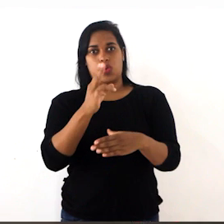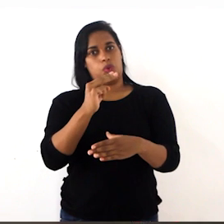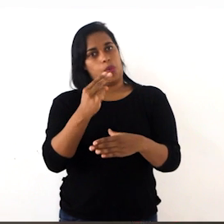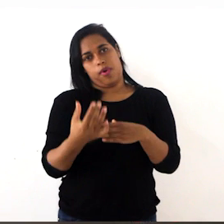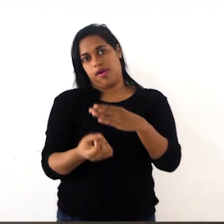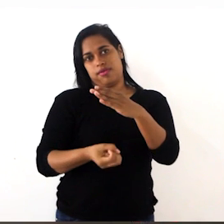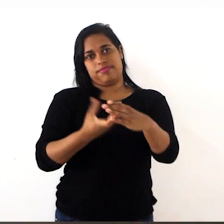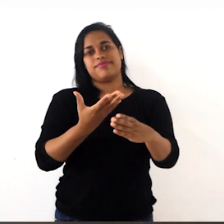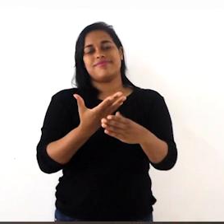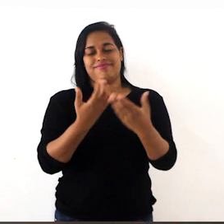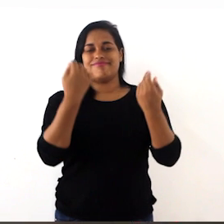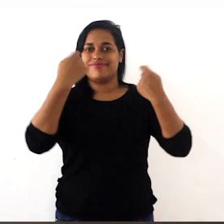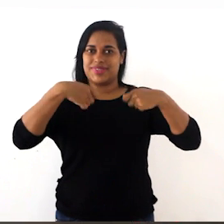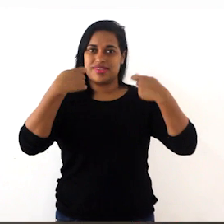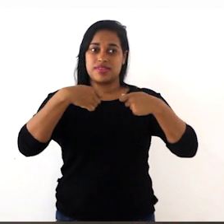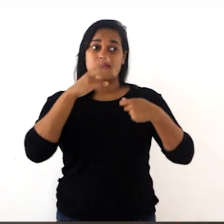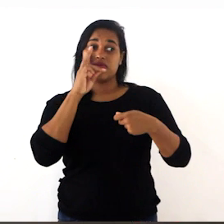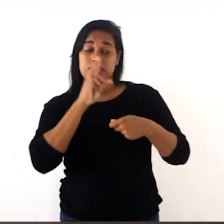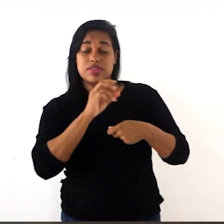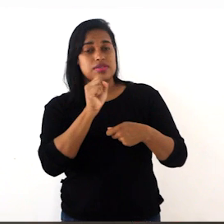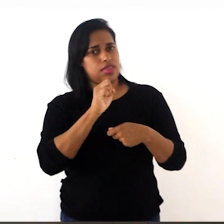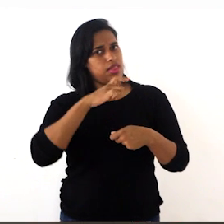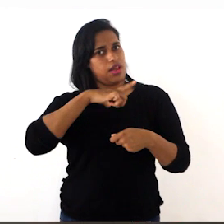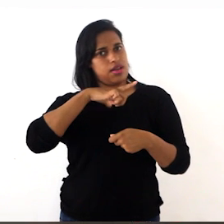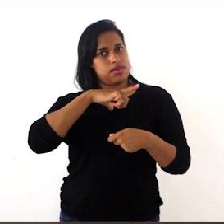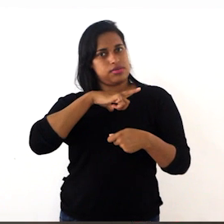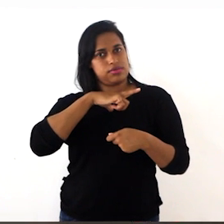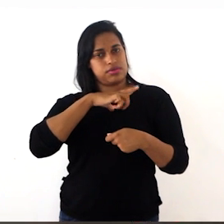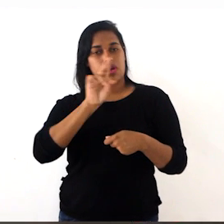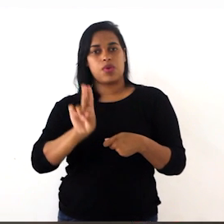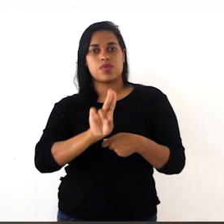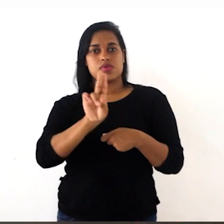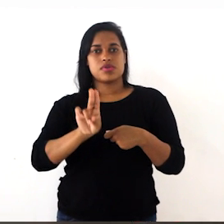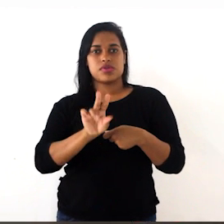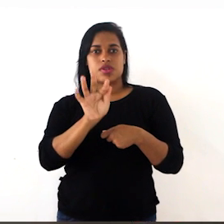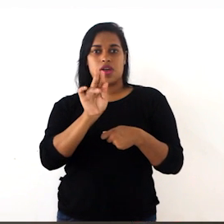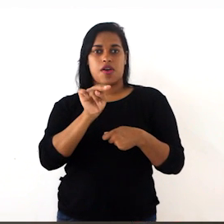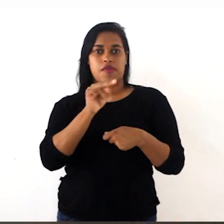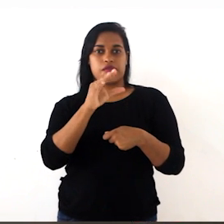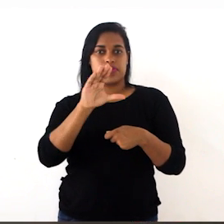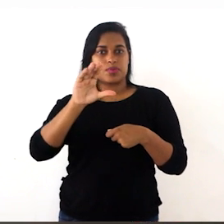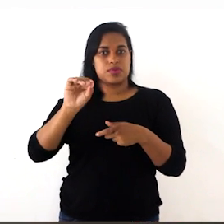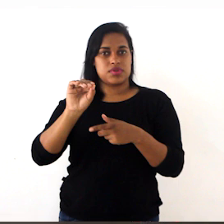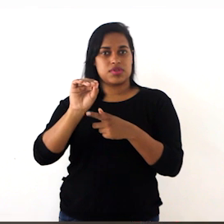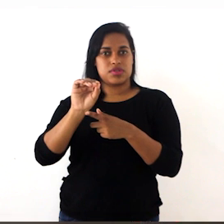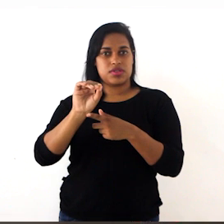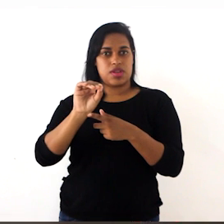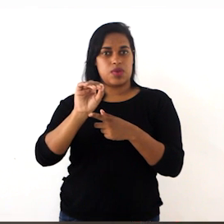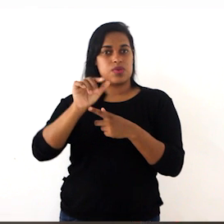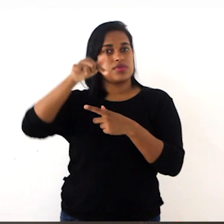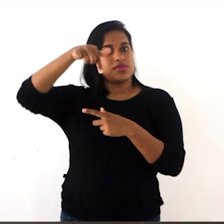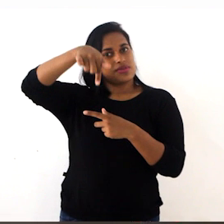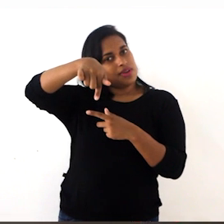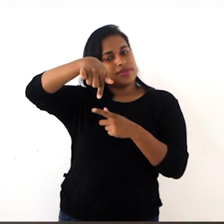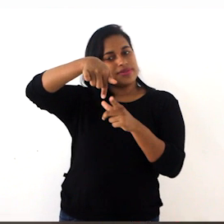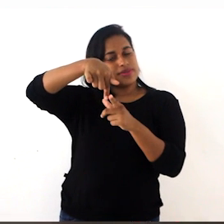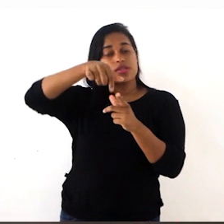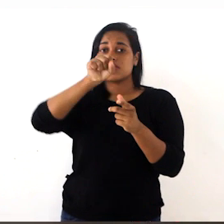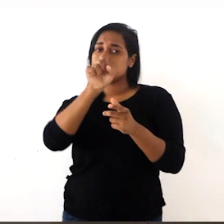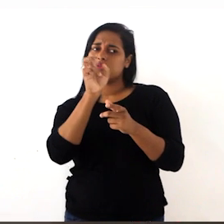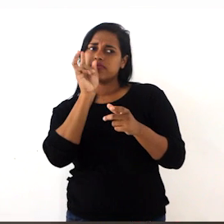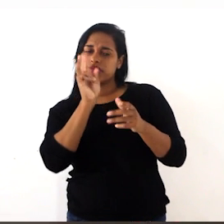vamos ver se essa variável existe. Para isso, a gente usa a função isSet, se ela foi setada, se ela foi